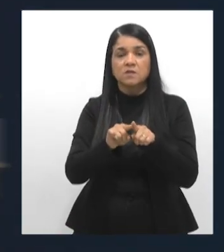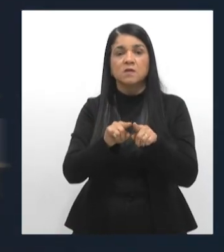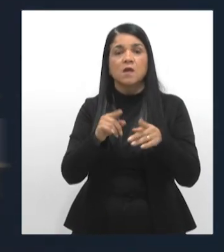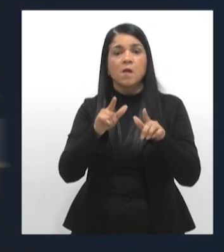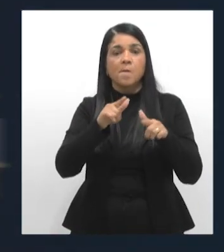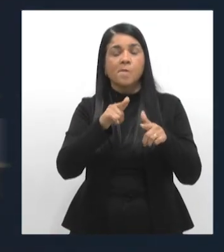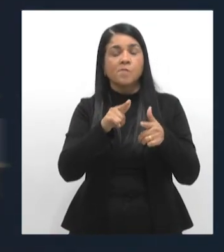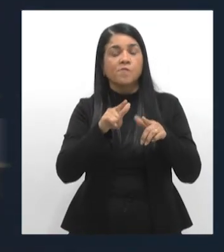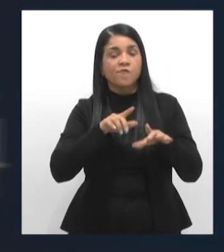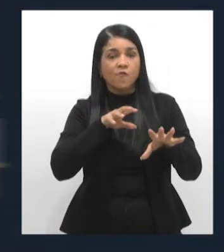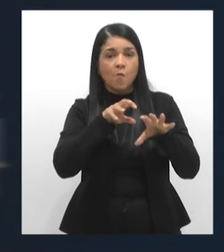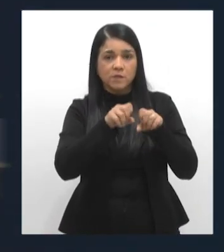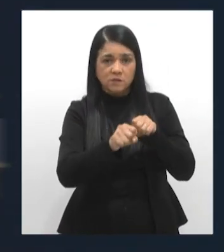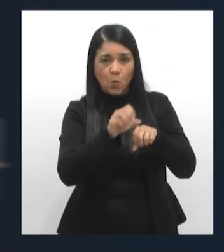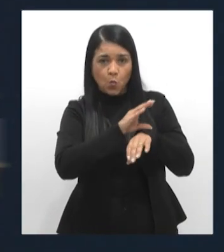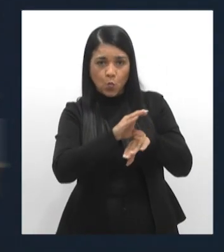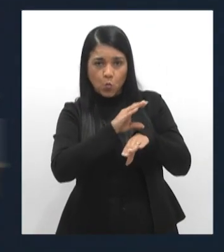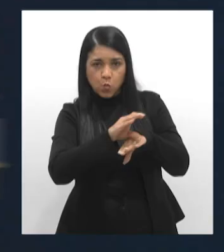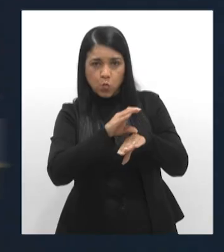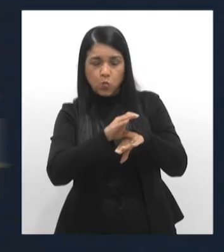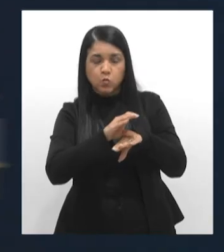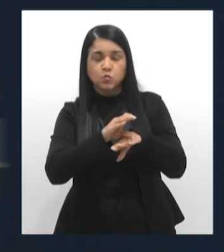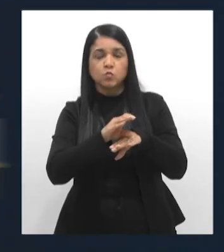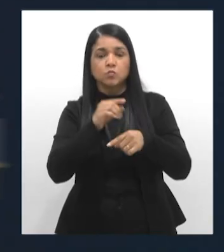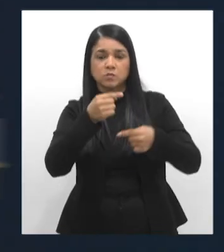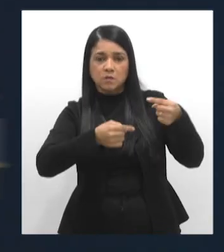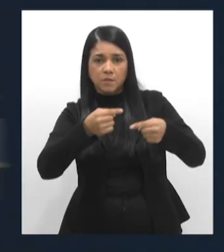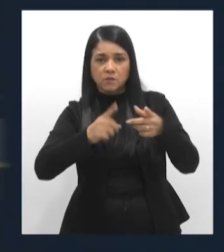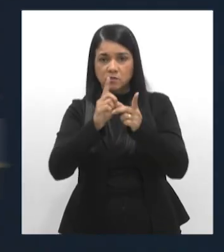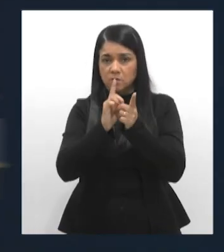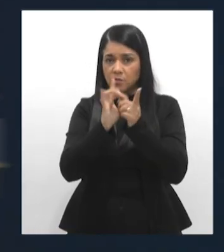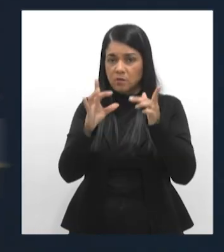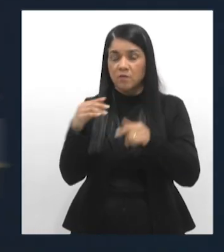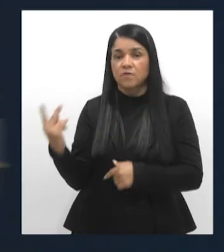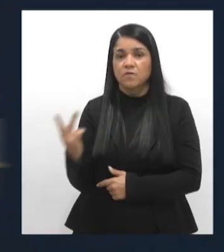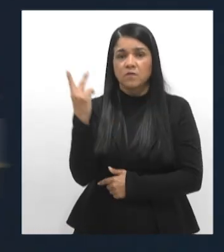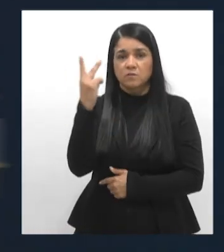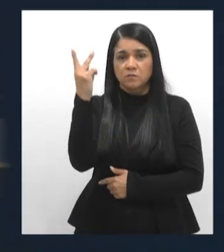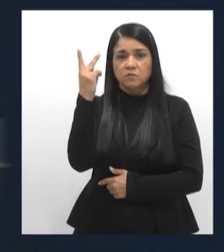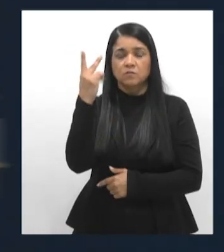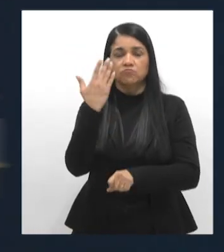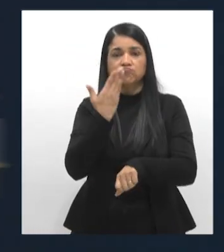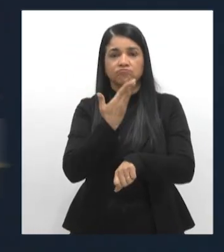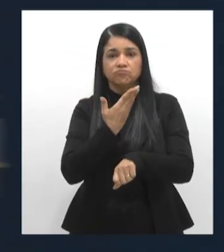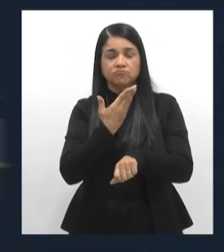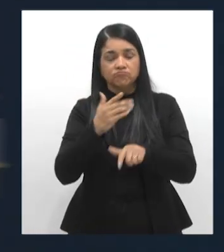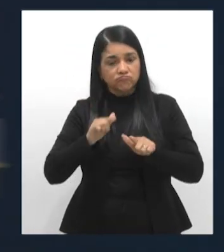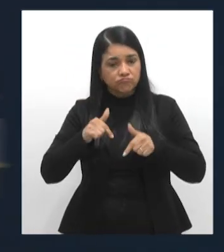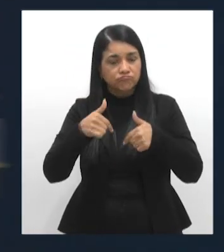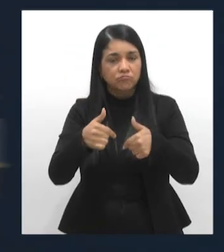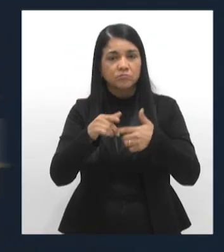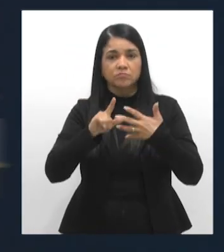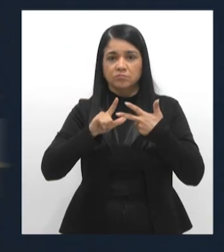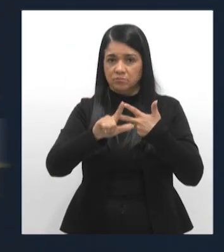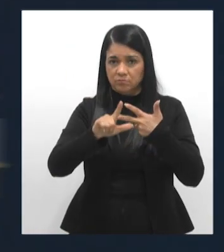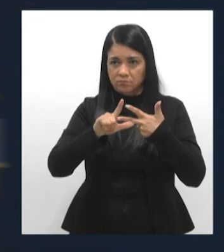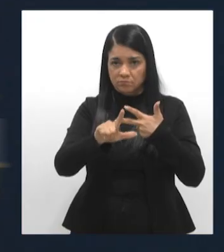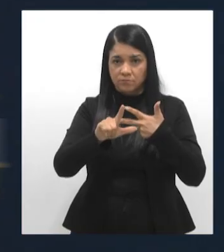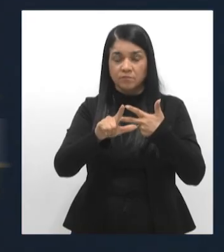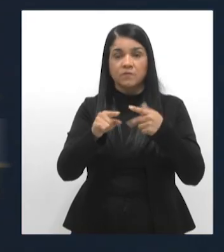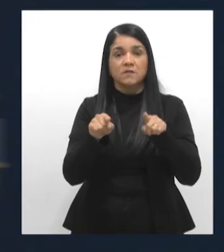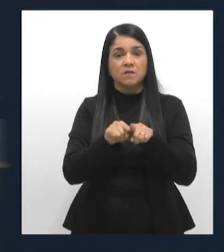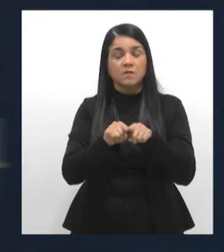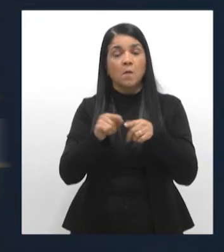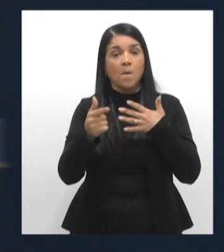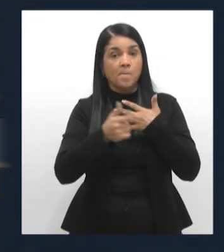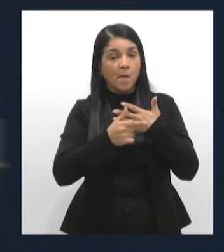formação continuada, ao debate democrático e à valorização da prática legislativa. Não apenas cumpriu